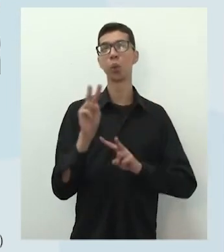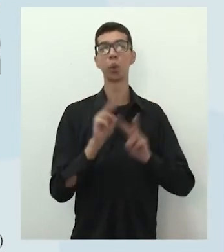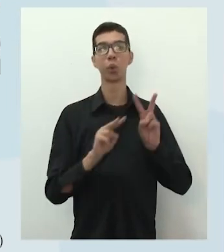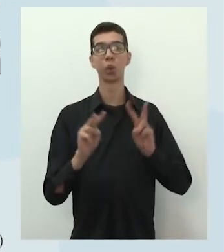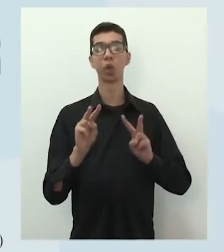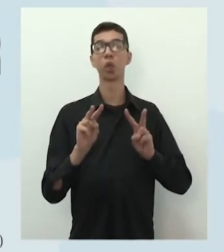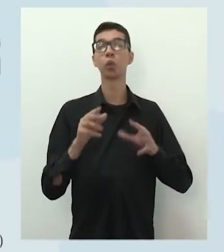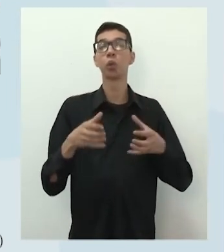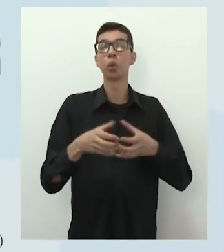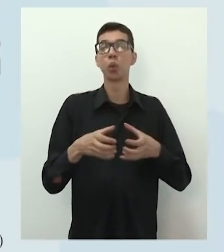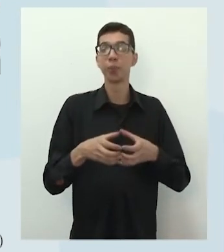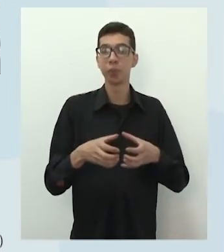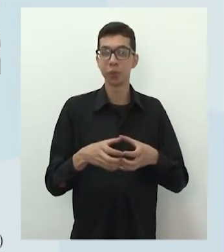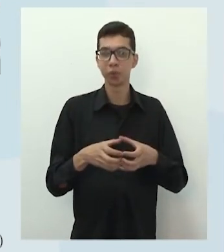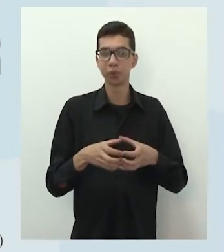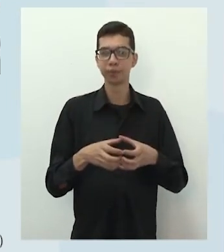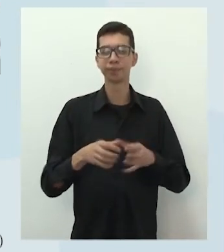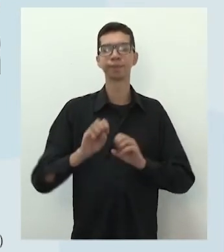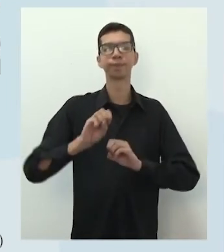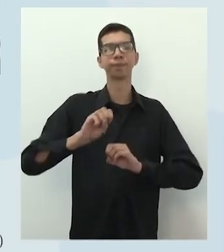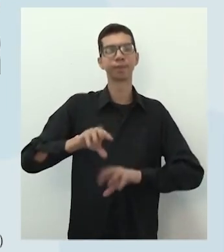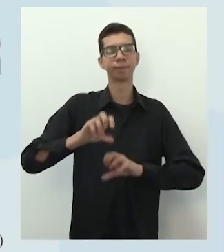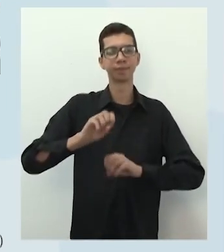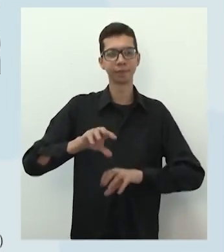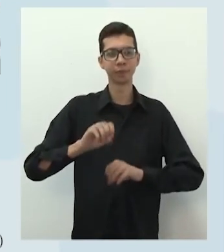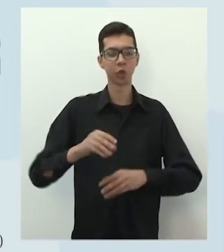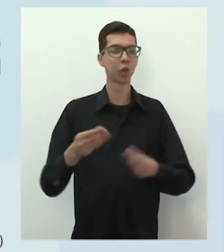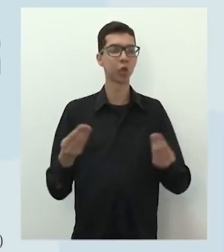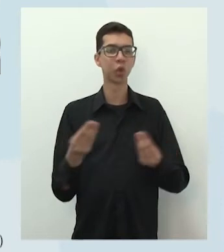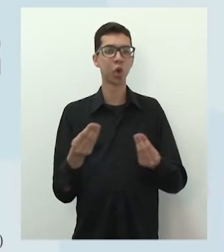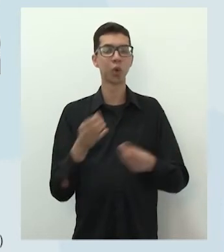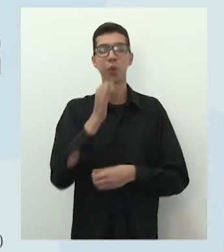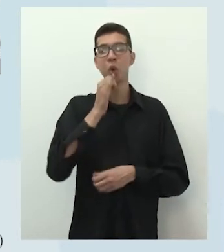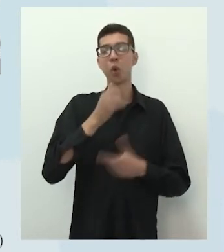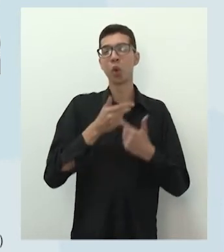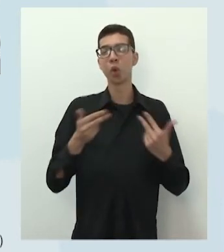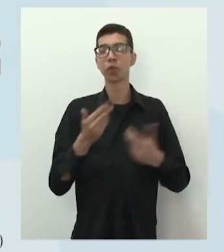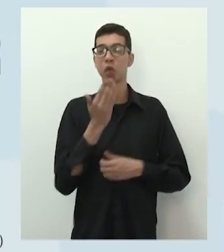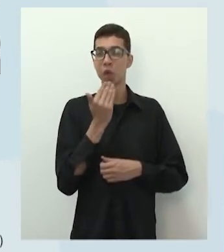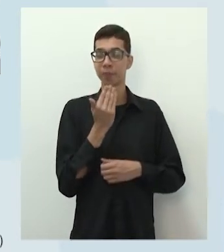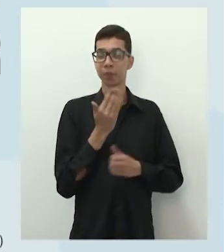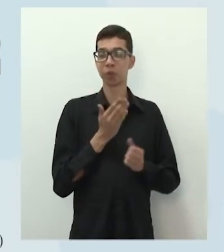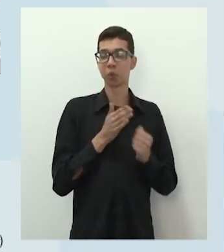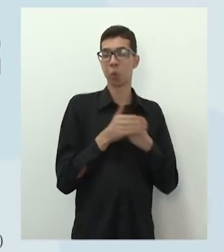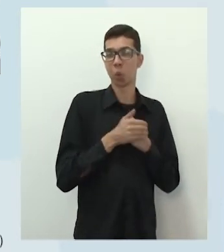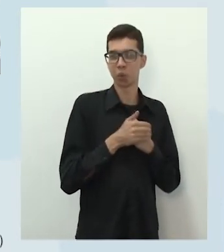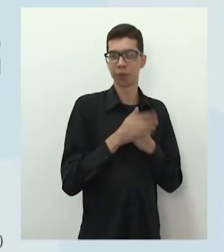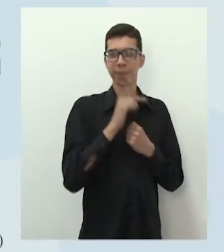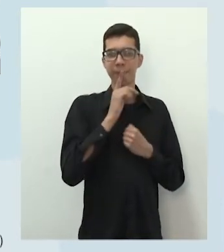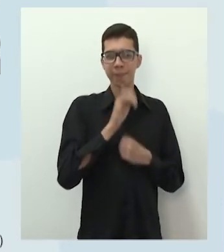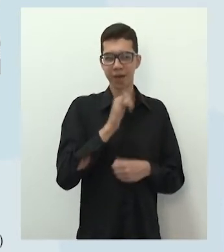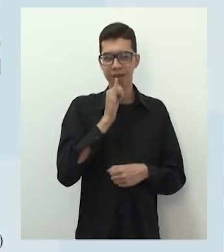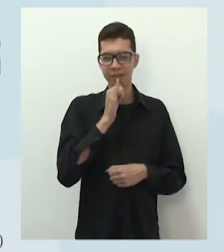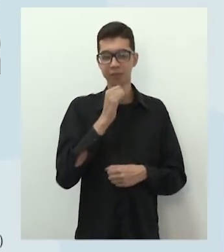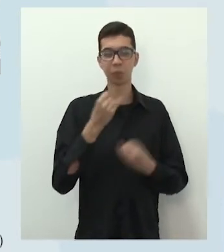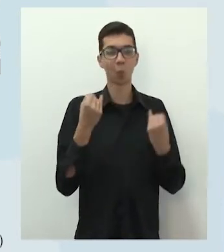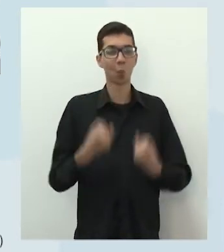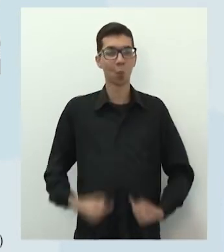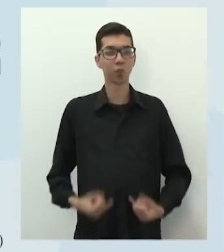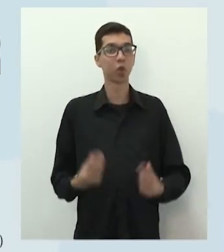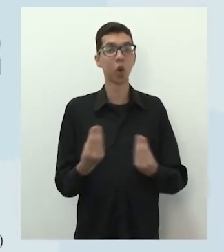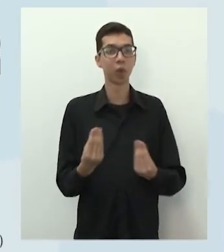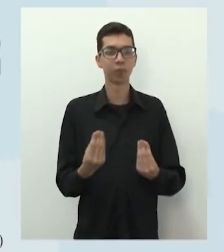por todos que participam daquela rede social como um comportamento habitual, como um comportamento normal. Vou te dar exemplos,